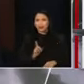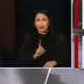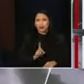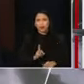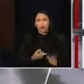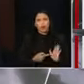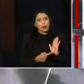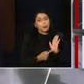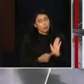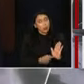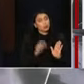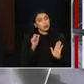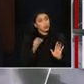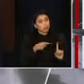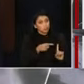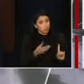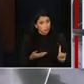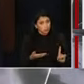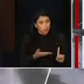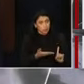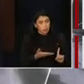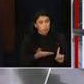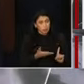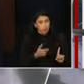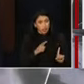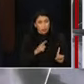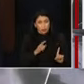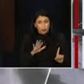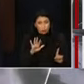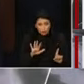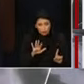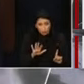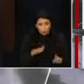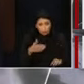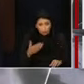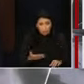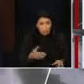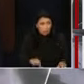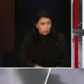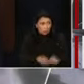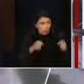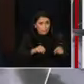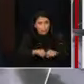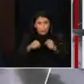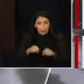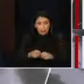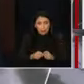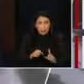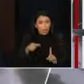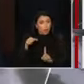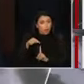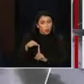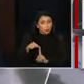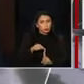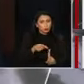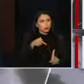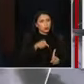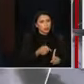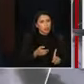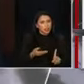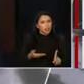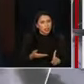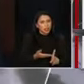evidências de que, assim que a destruição começou, um dos réus tomou medidas